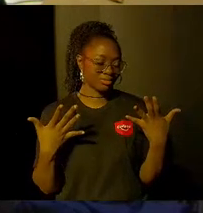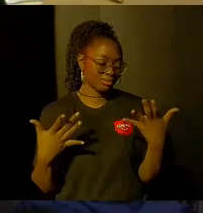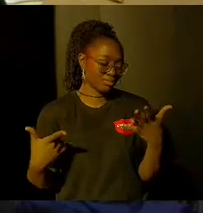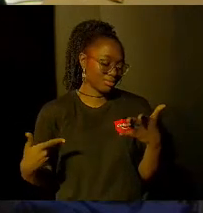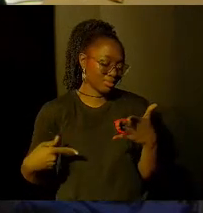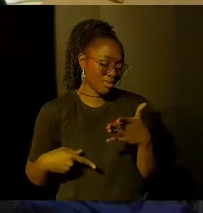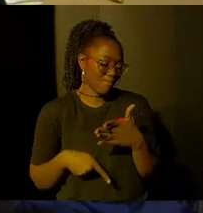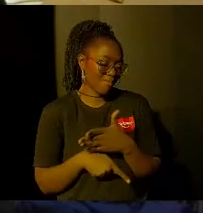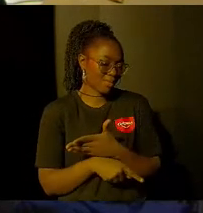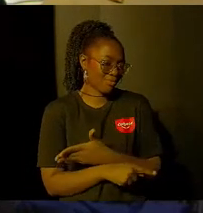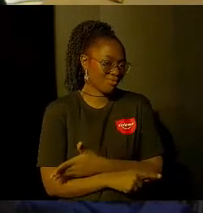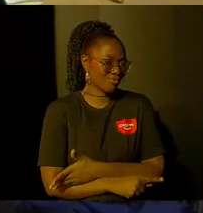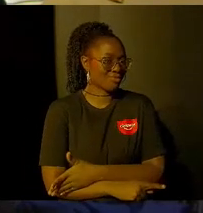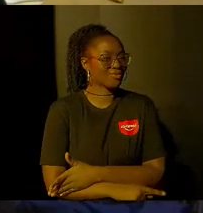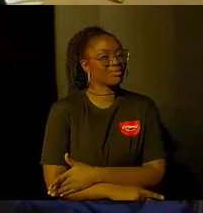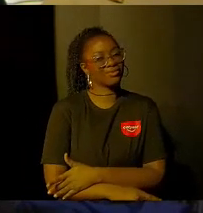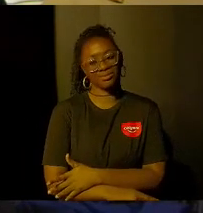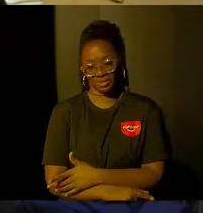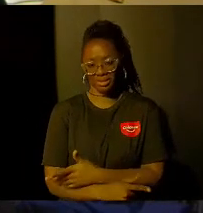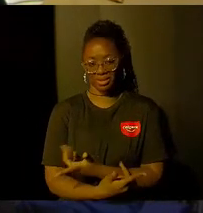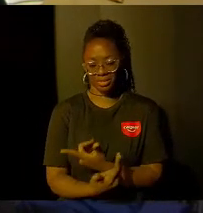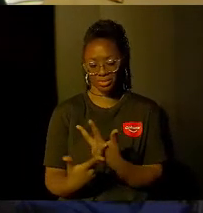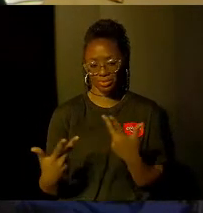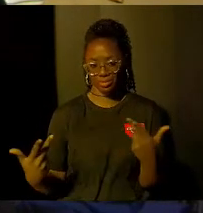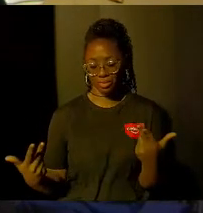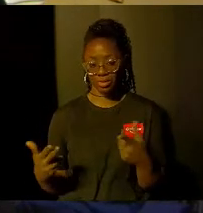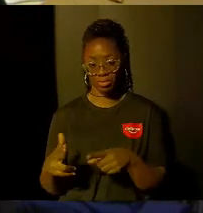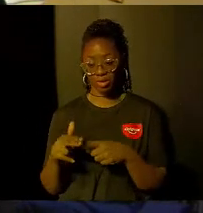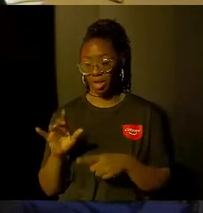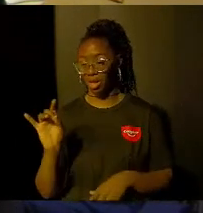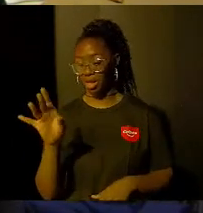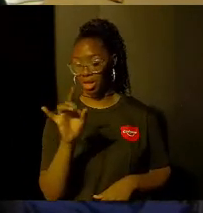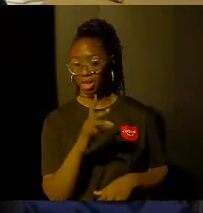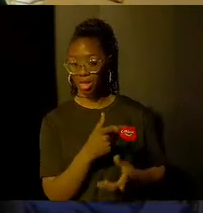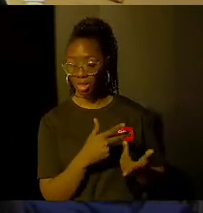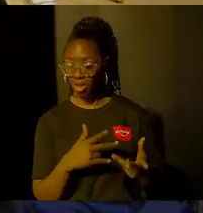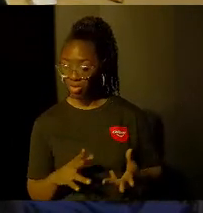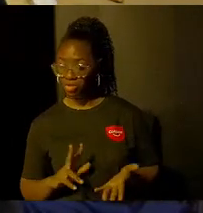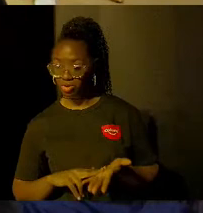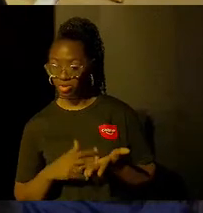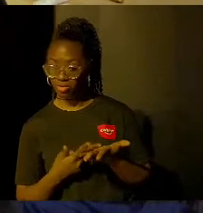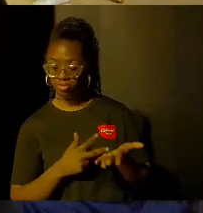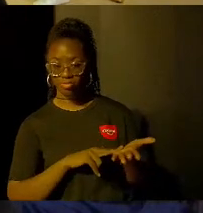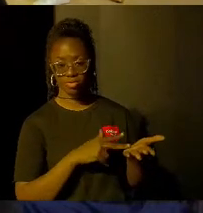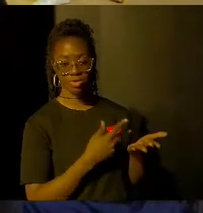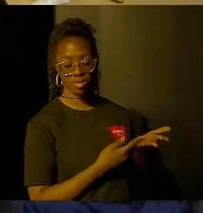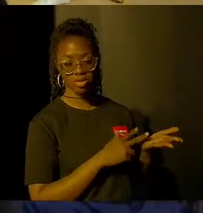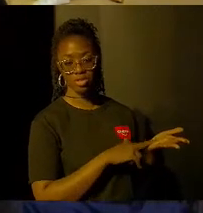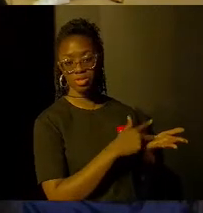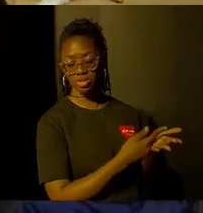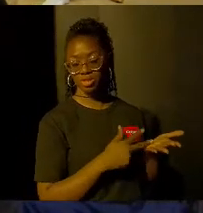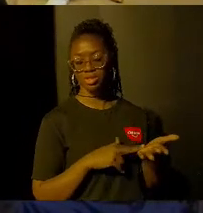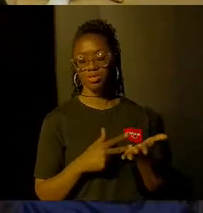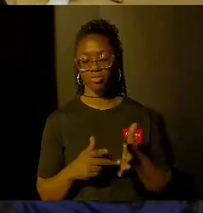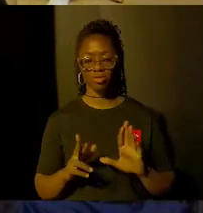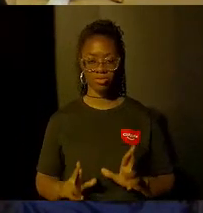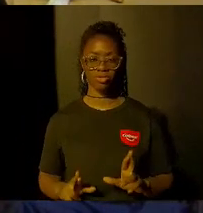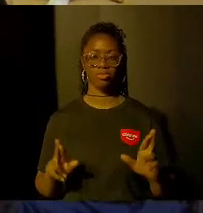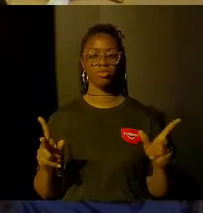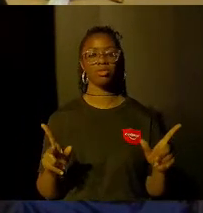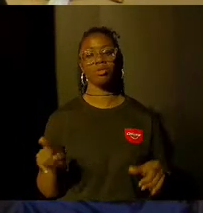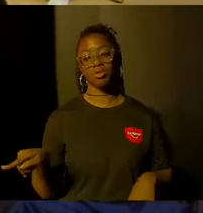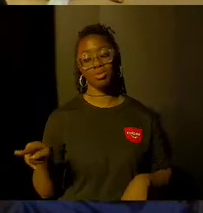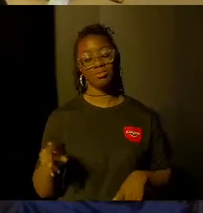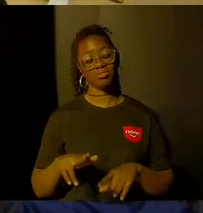extrema perante as coisas porque cada coisa tinha para ela um valor em si Graças aos seus meios